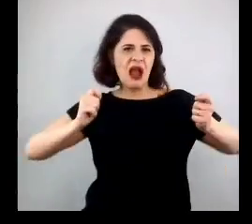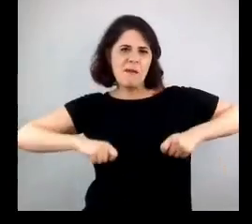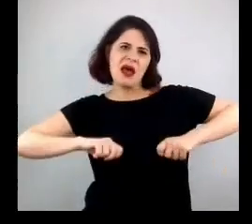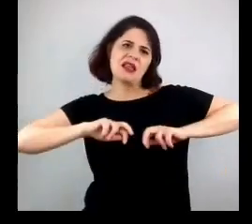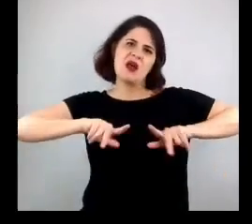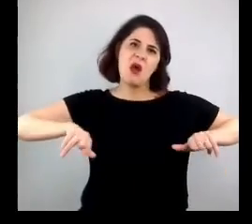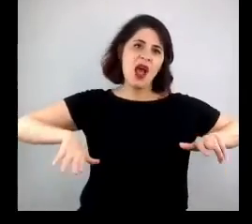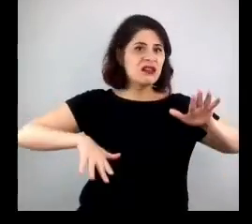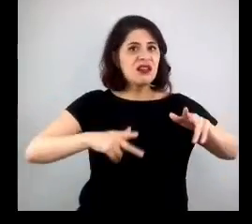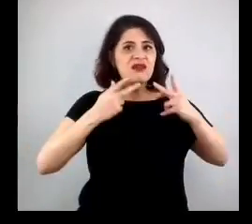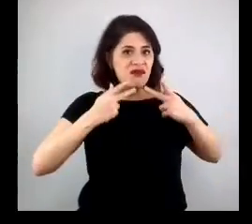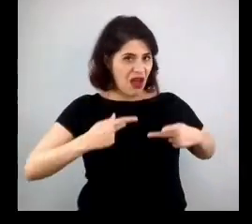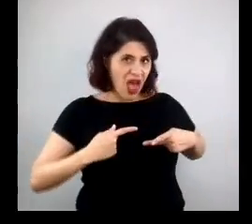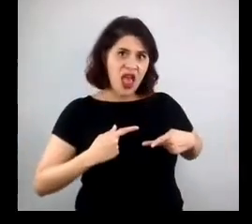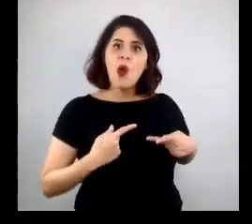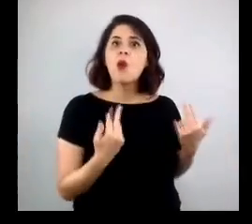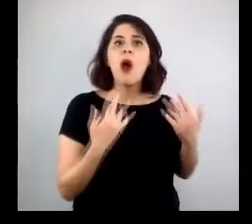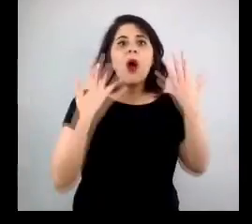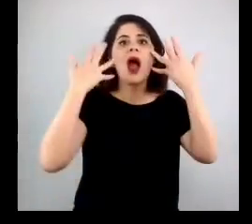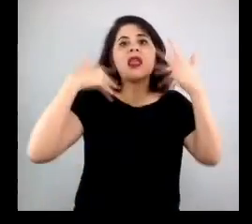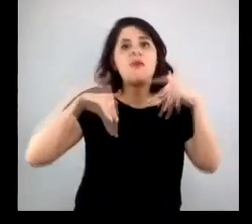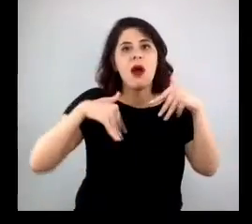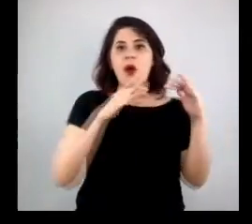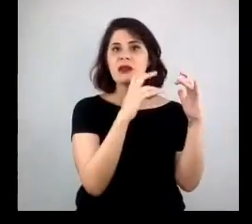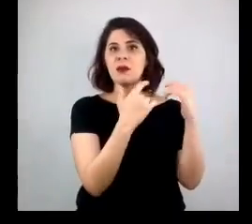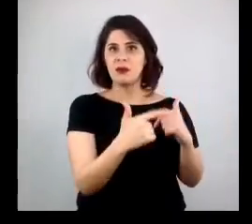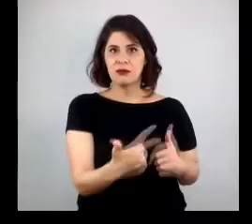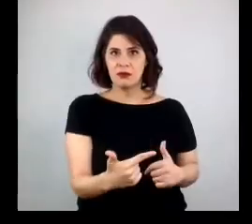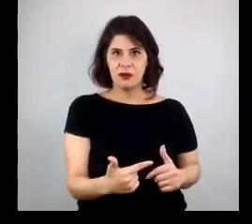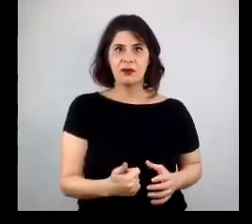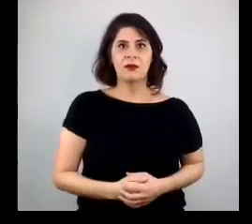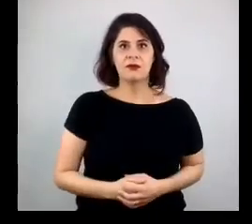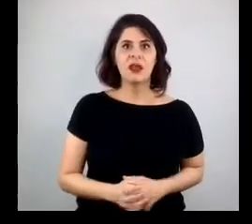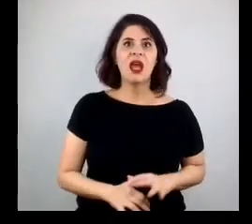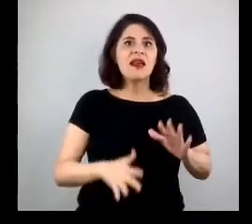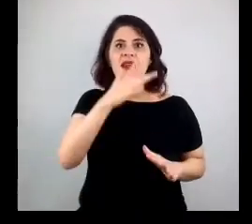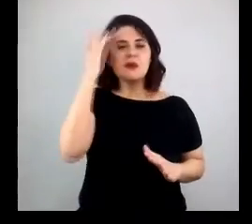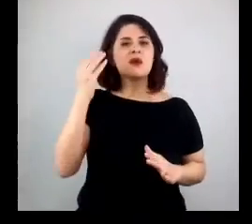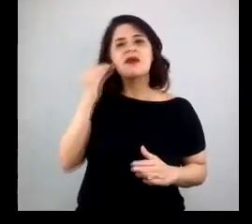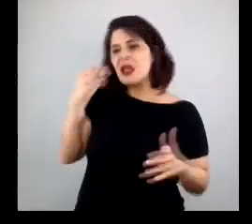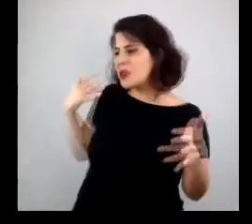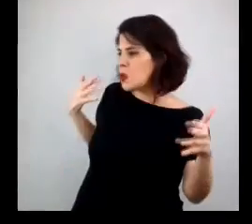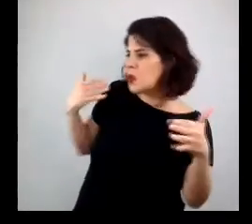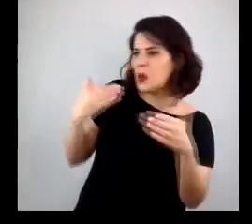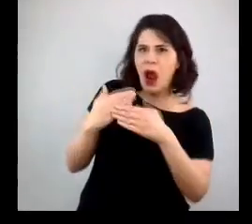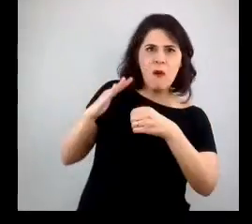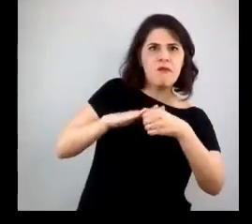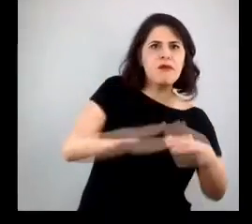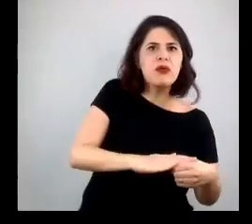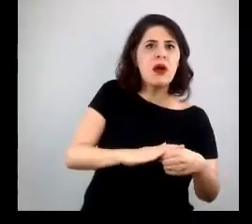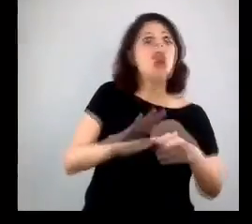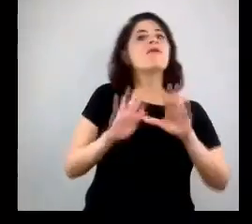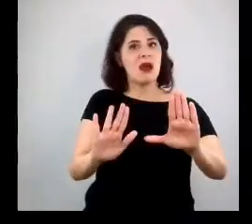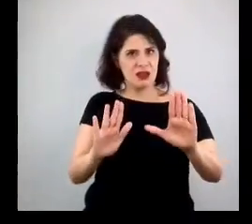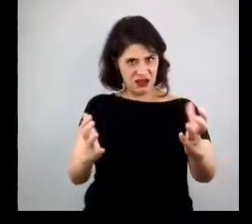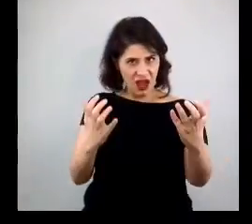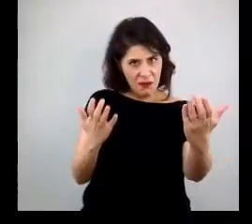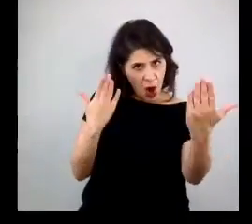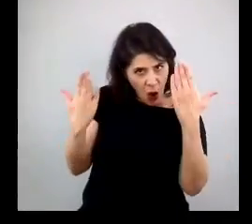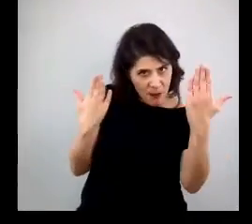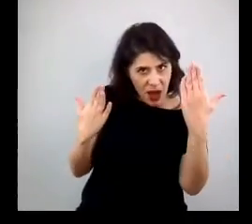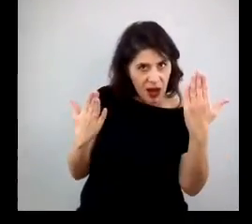irracionais. Há milhares de anos tentam nos diminuir por ser quem somos. Mas quer saber? Se você quer me comparar a um animal